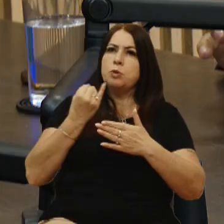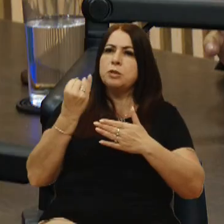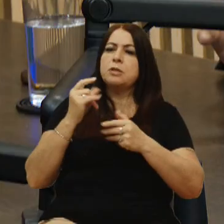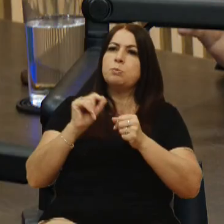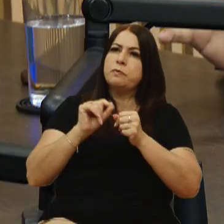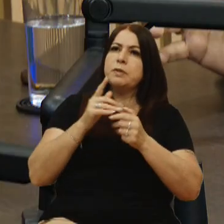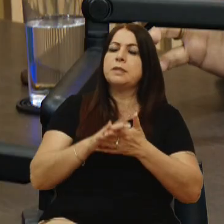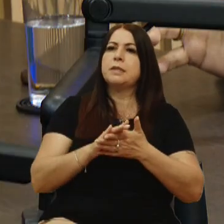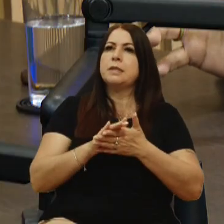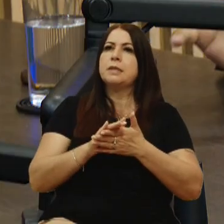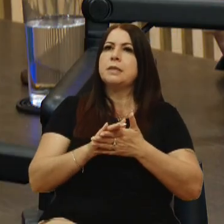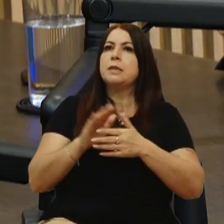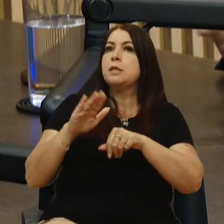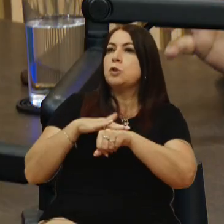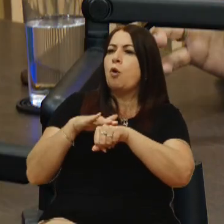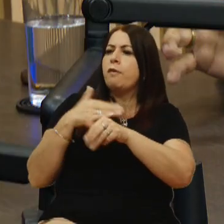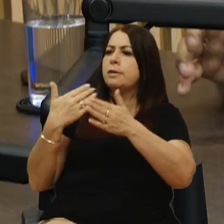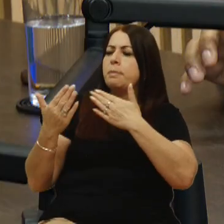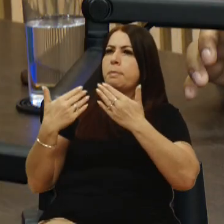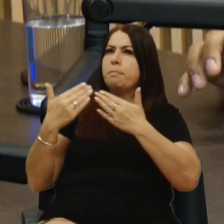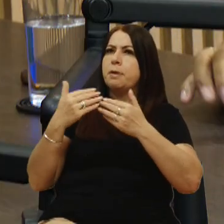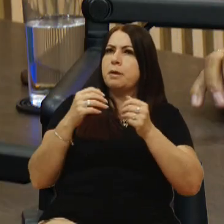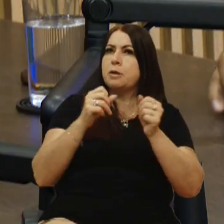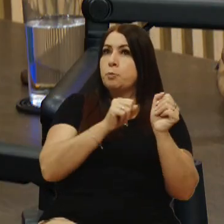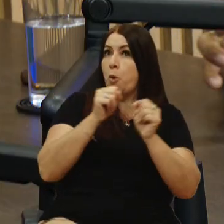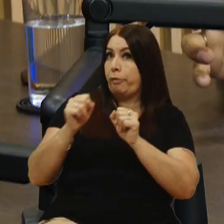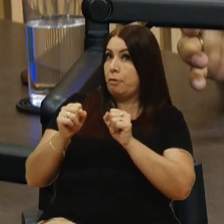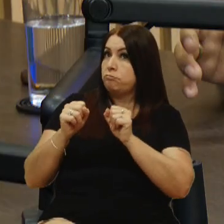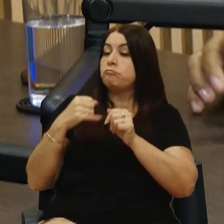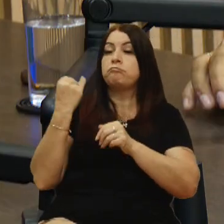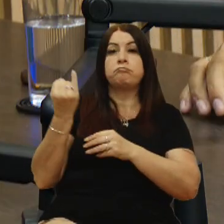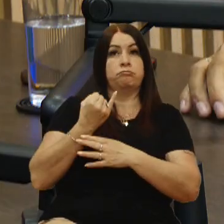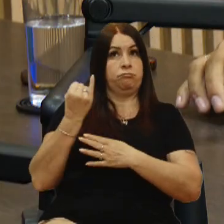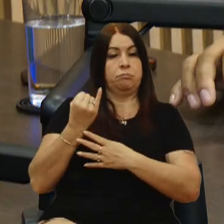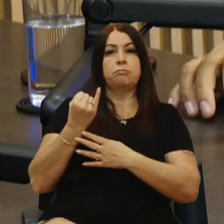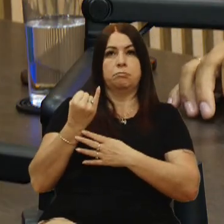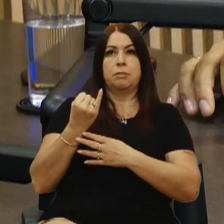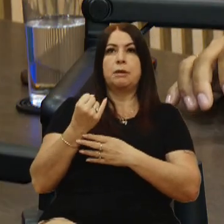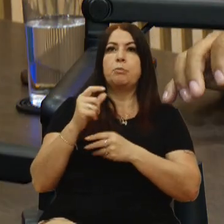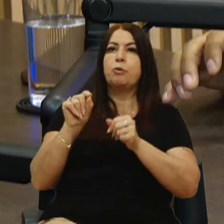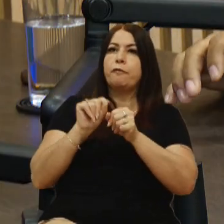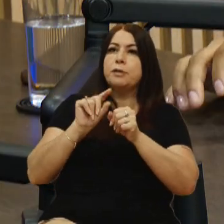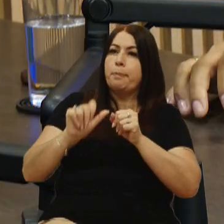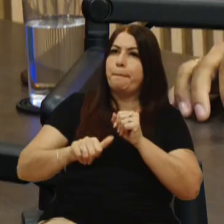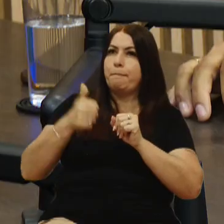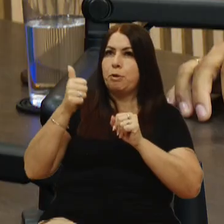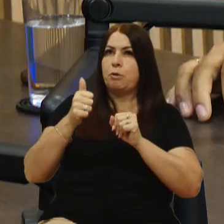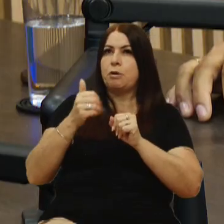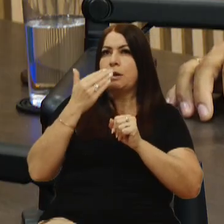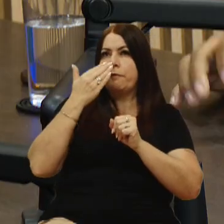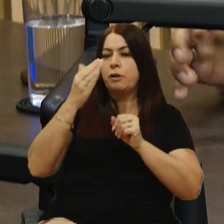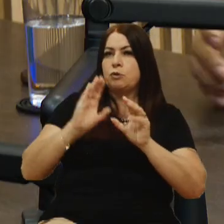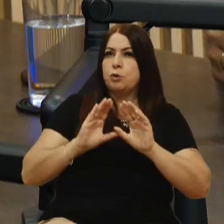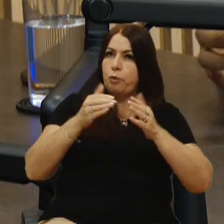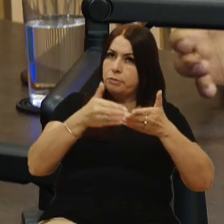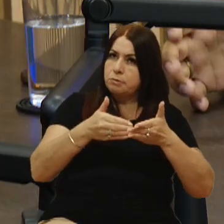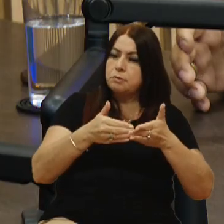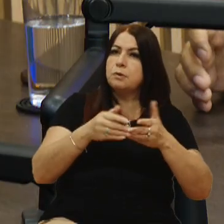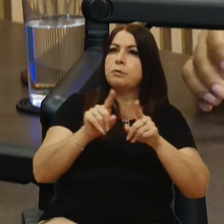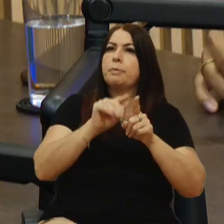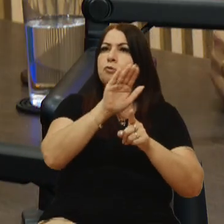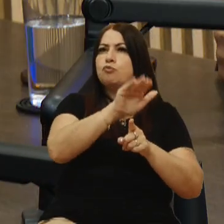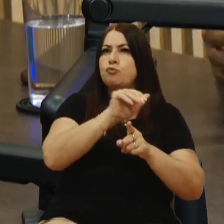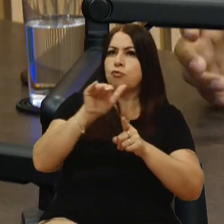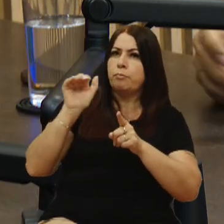fazer essa conversa entre os poderes, né? Então é muito importante, a gente procurou fazer o melhor frente à comissão, inclusive